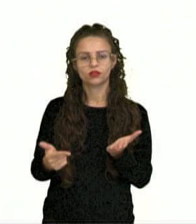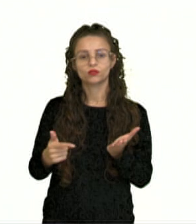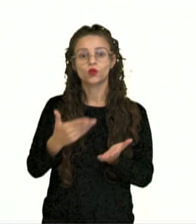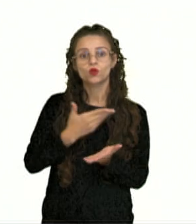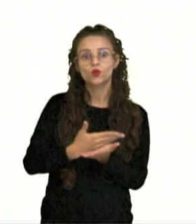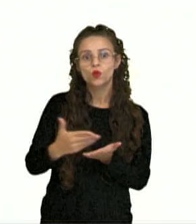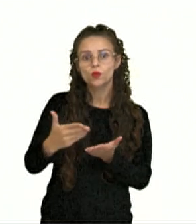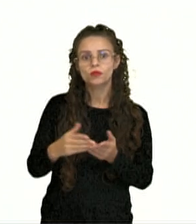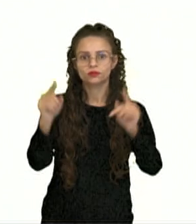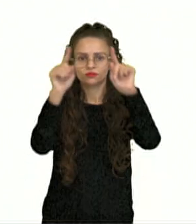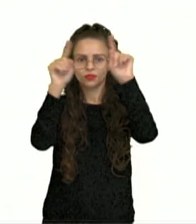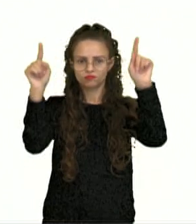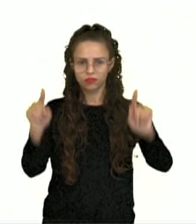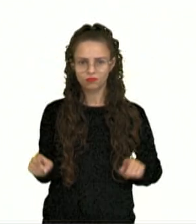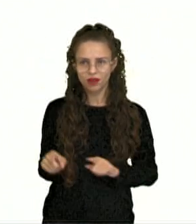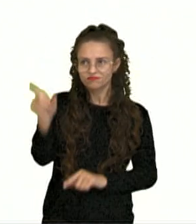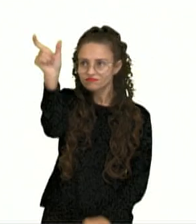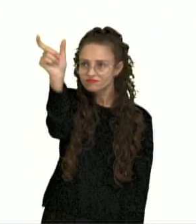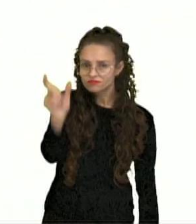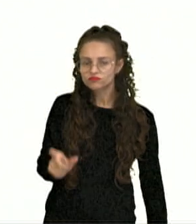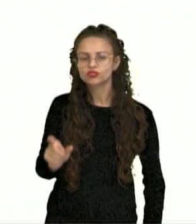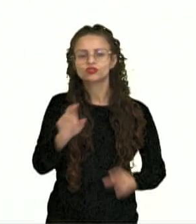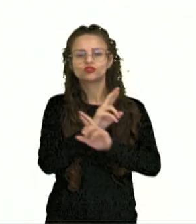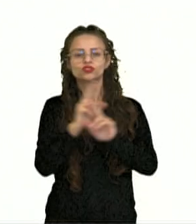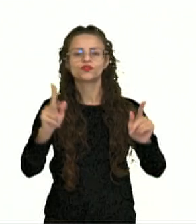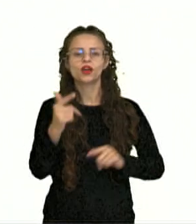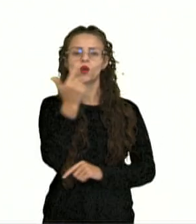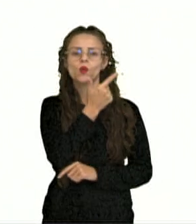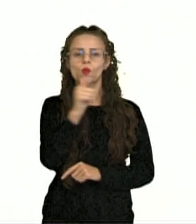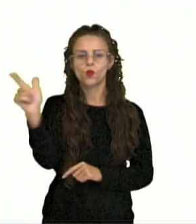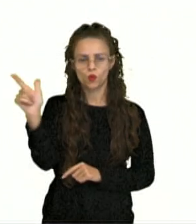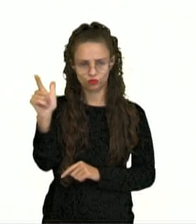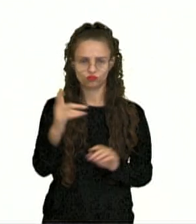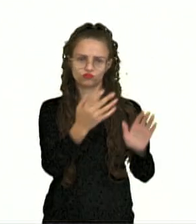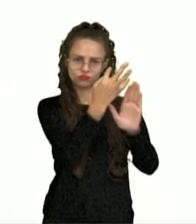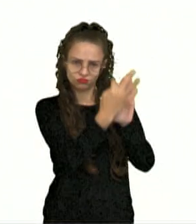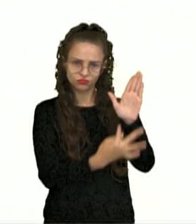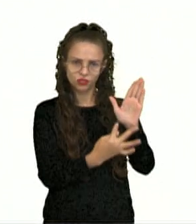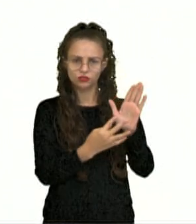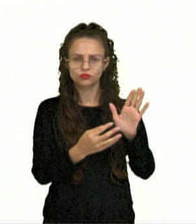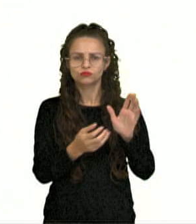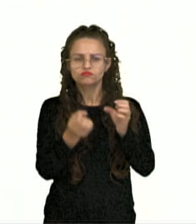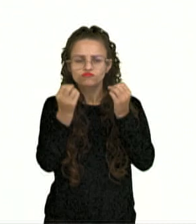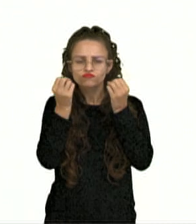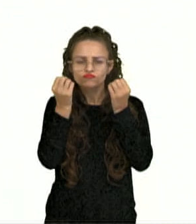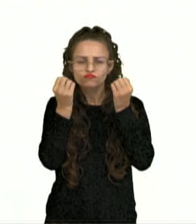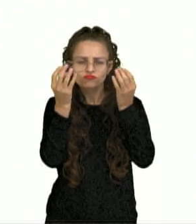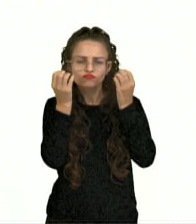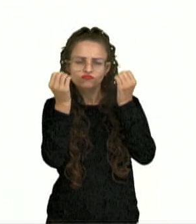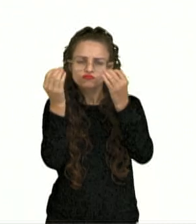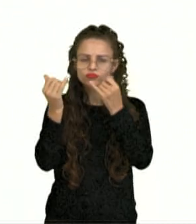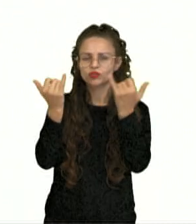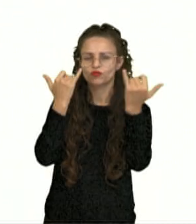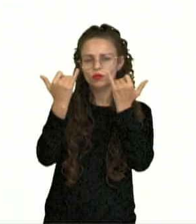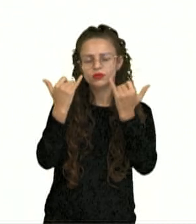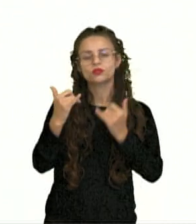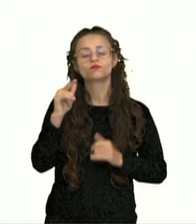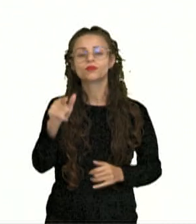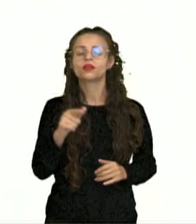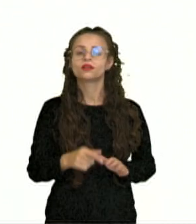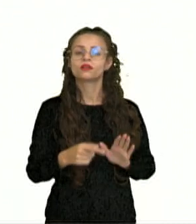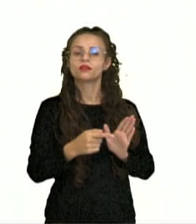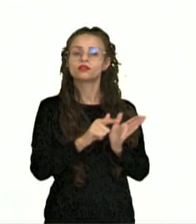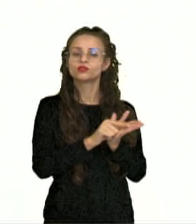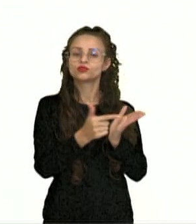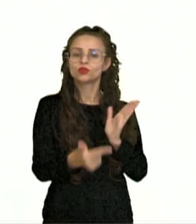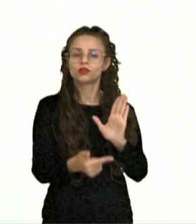colunas. Diferente dos outros textos que compõem o jornal de caráter informativo, o que o editorial é? É